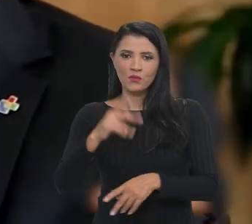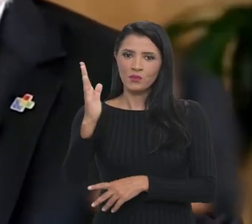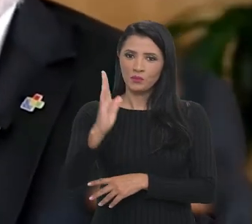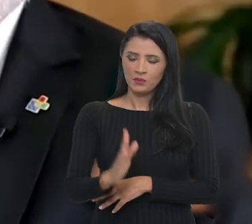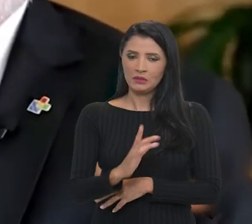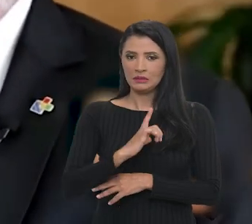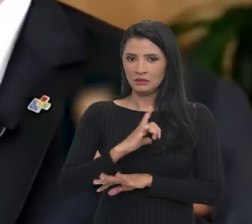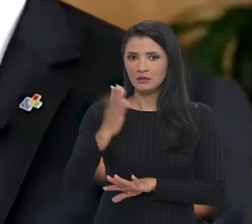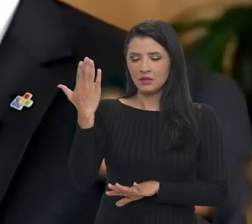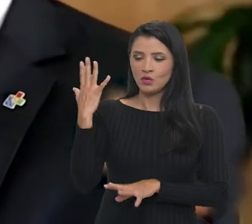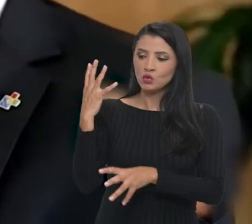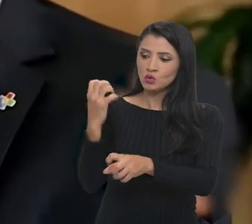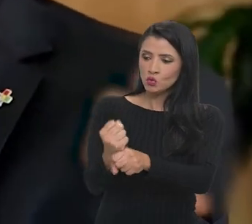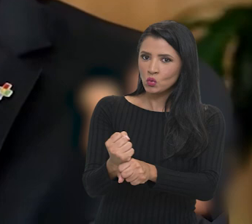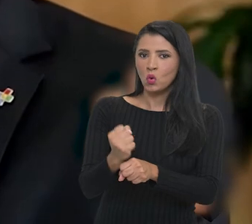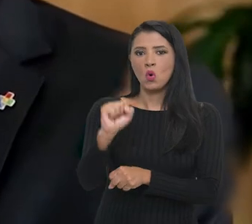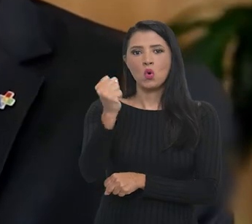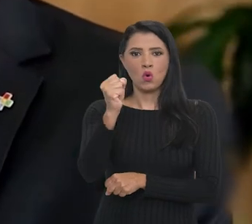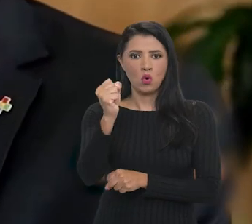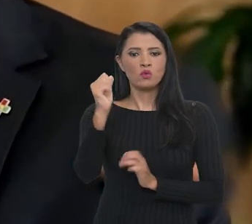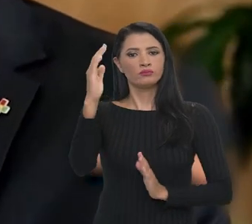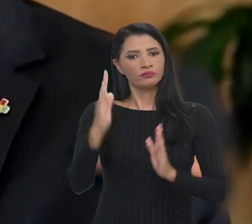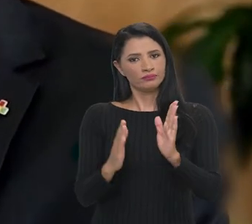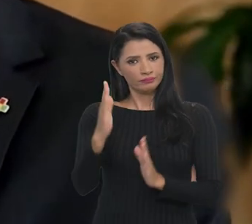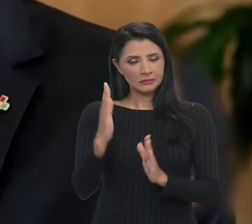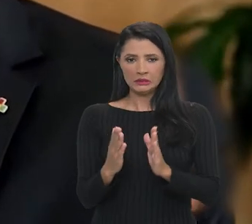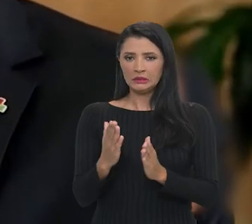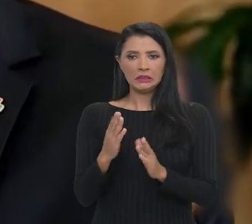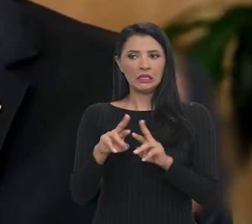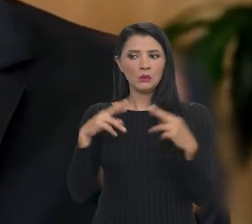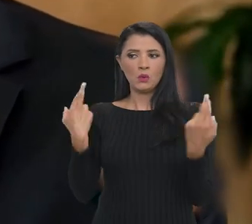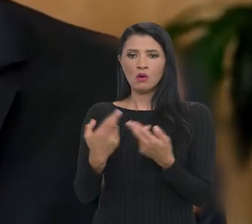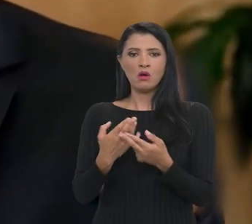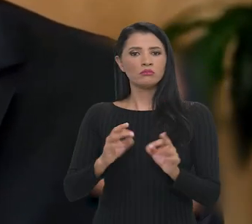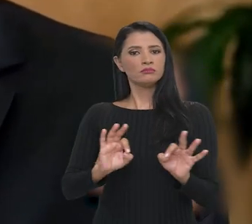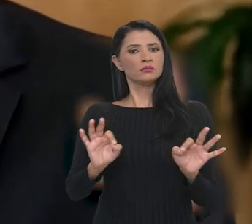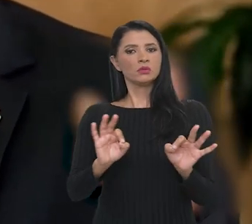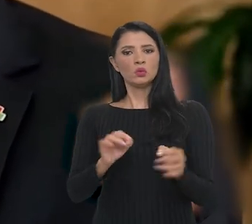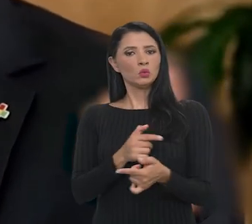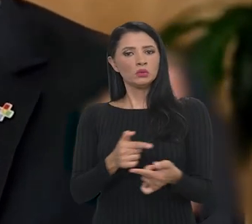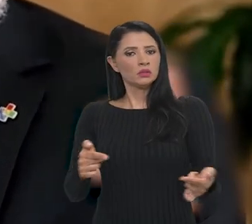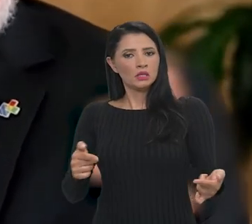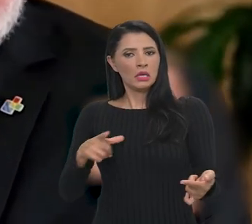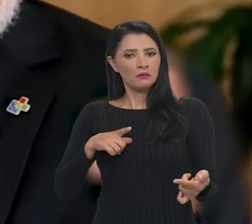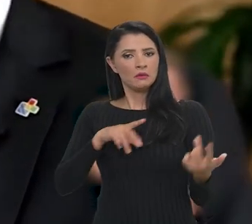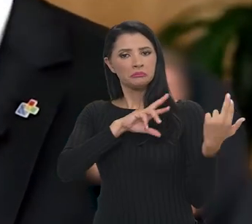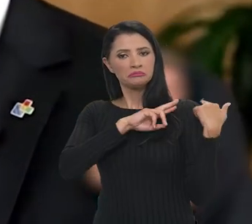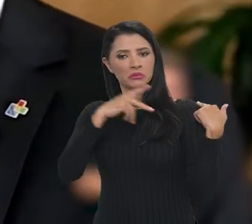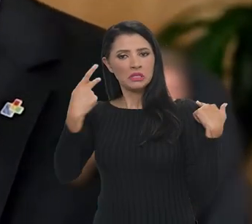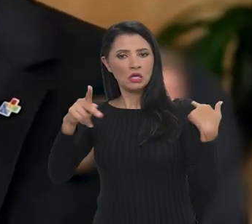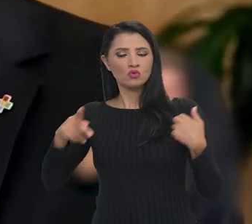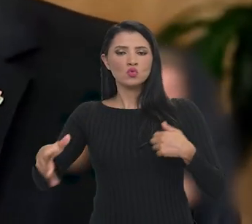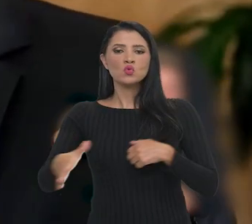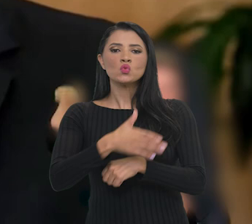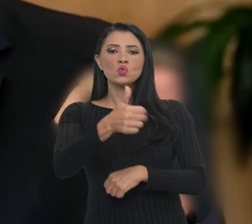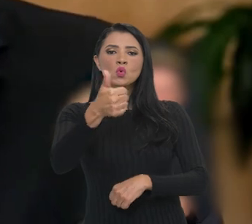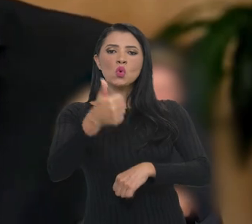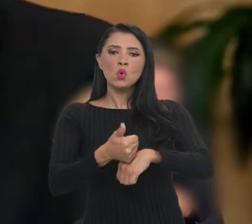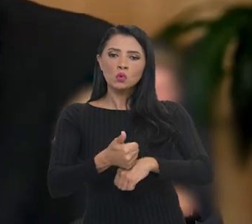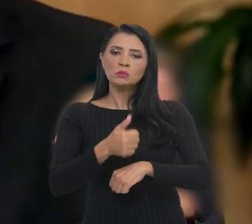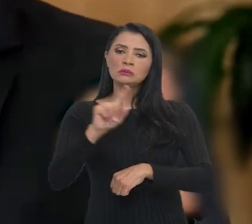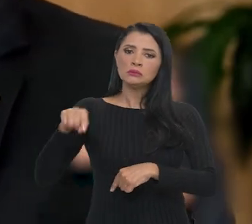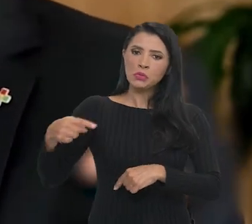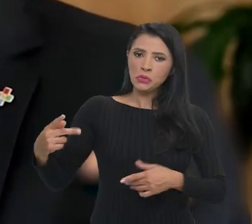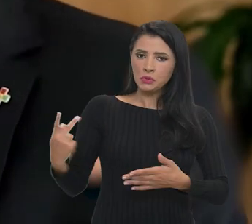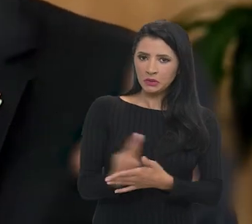que havia 8 anos que essa reunião não acontecia. Por irresponsabilidade do golpe